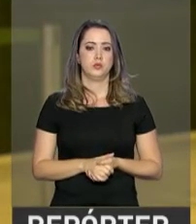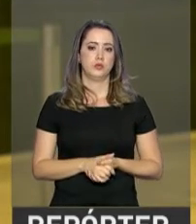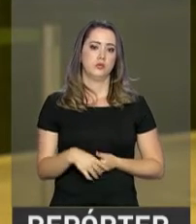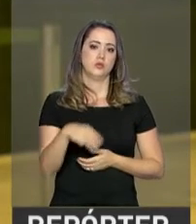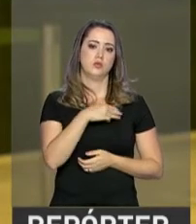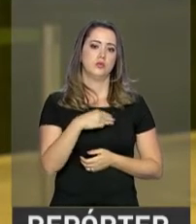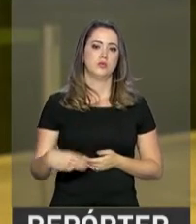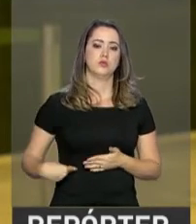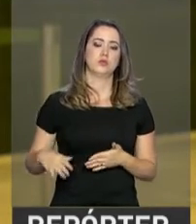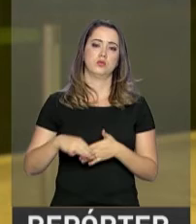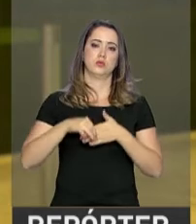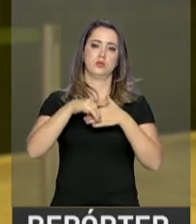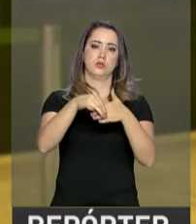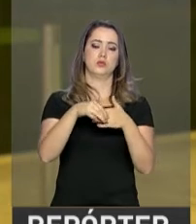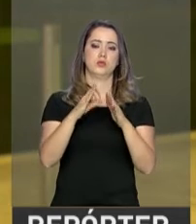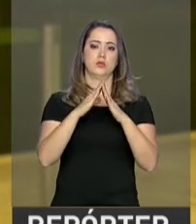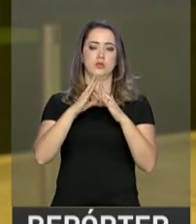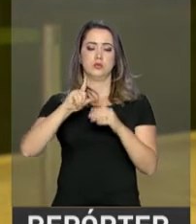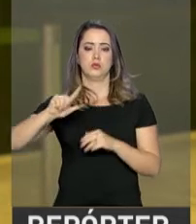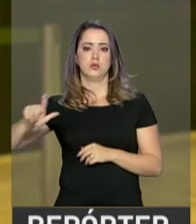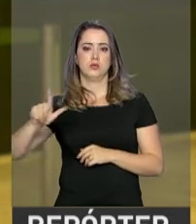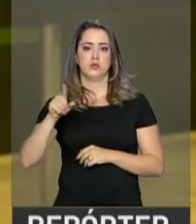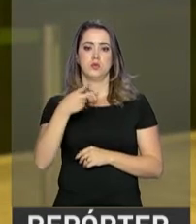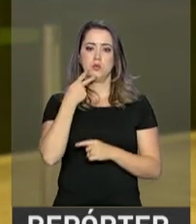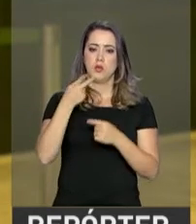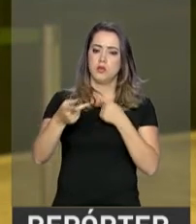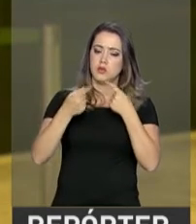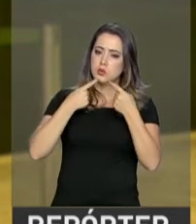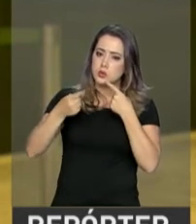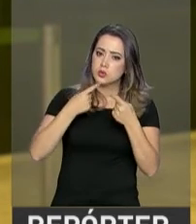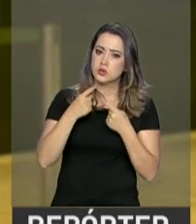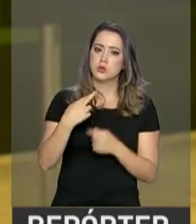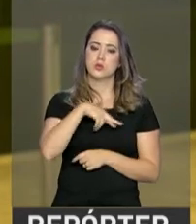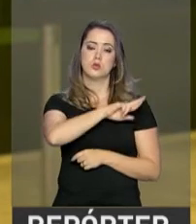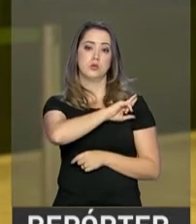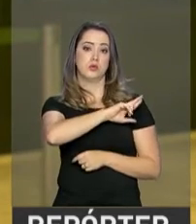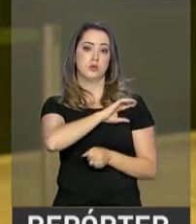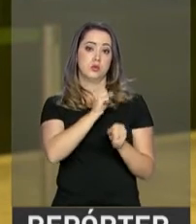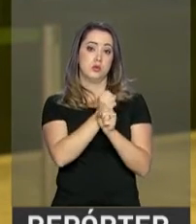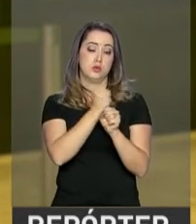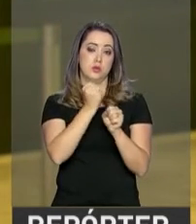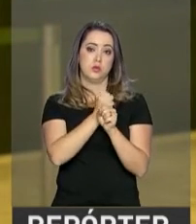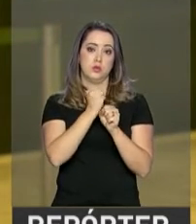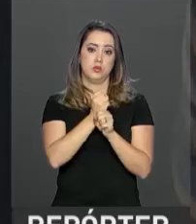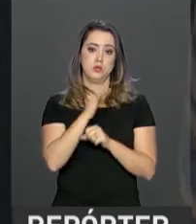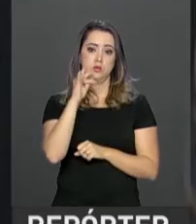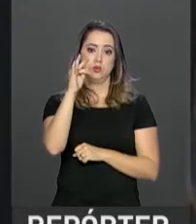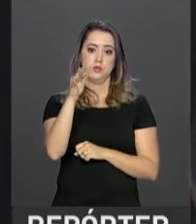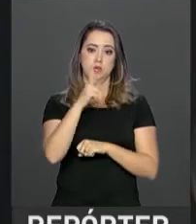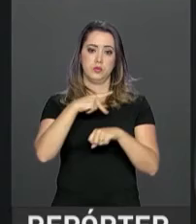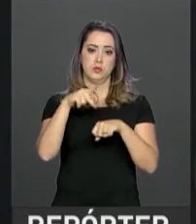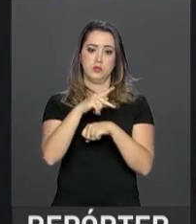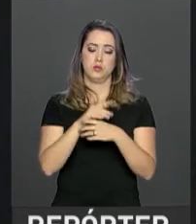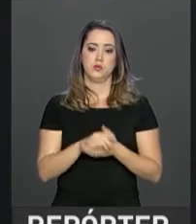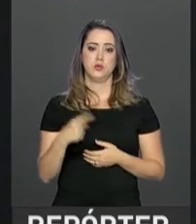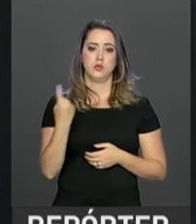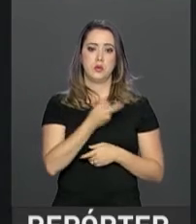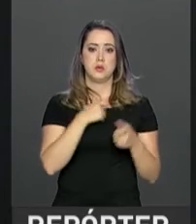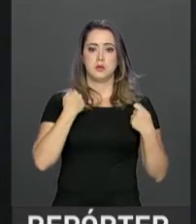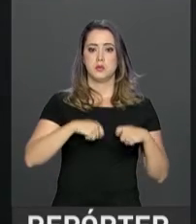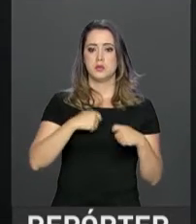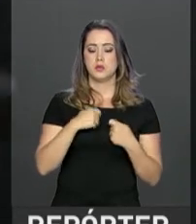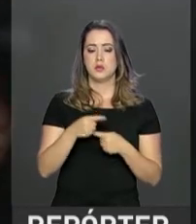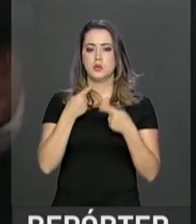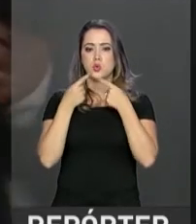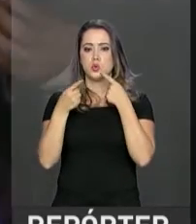destacou a importância de um diálogo responsável para construir o futuro do país precisamos discutir a